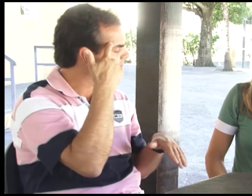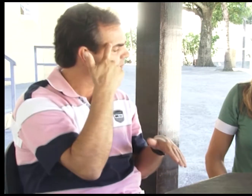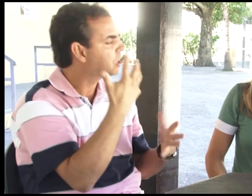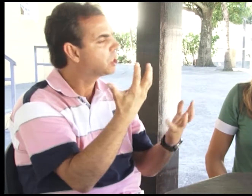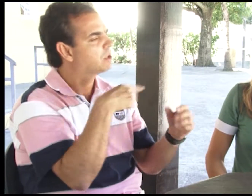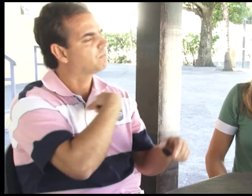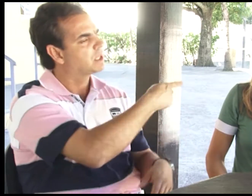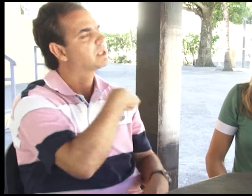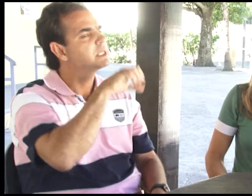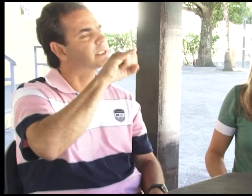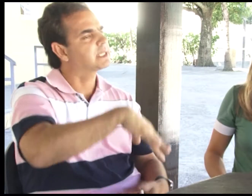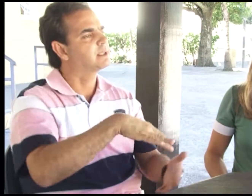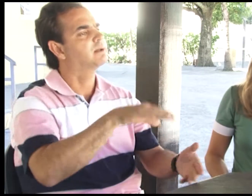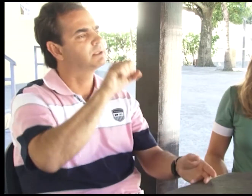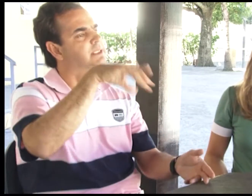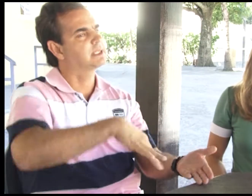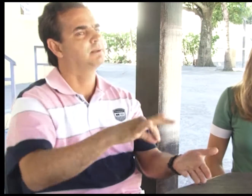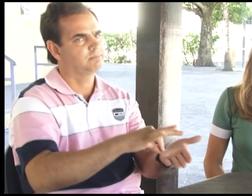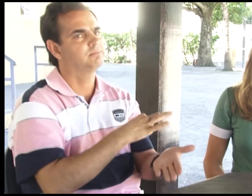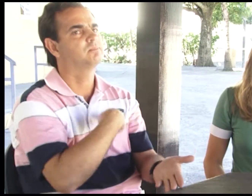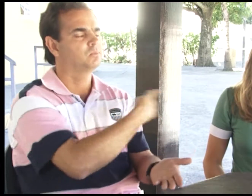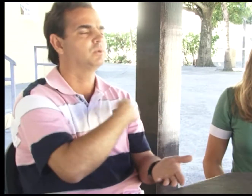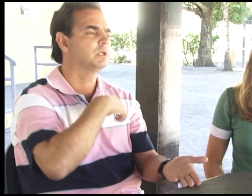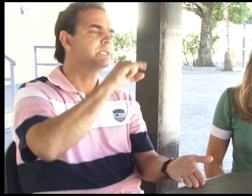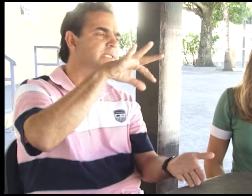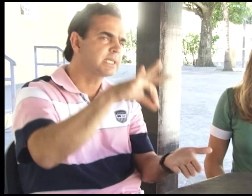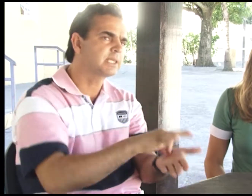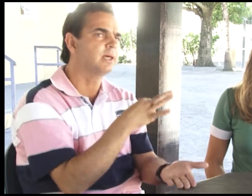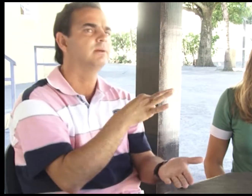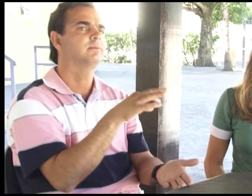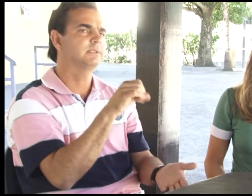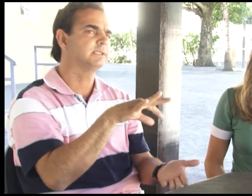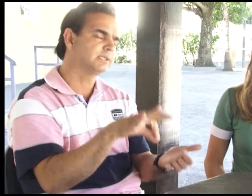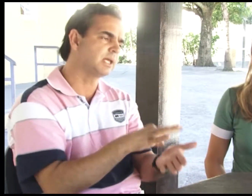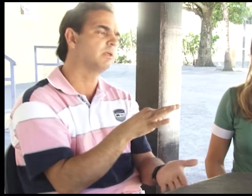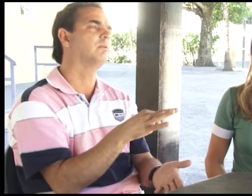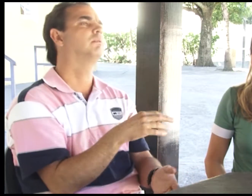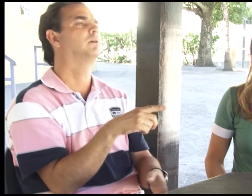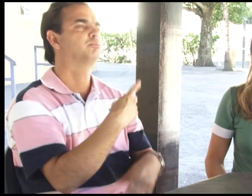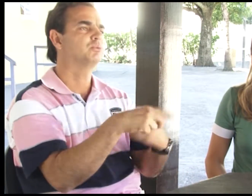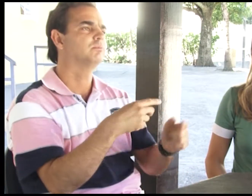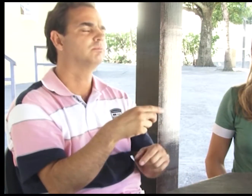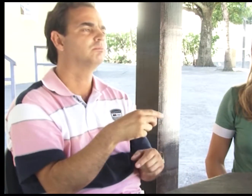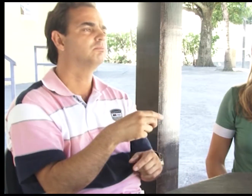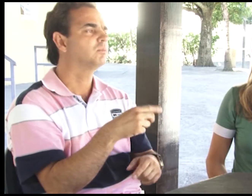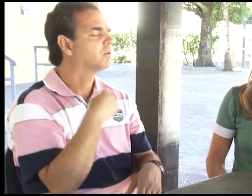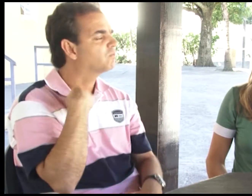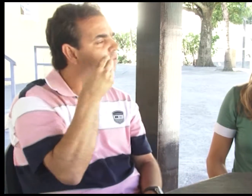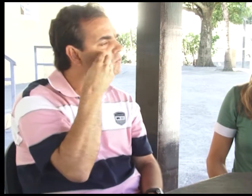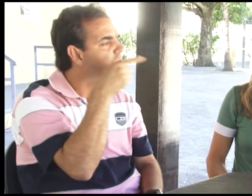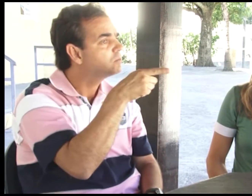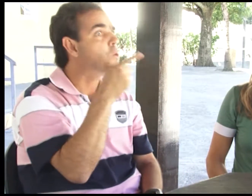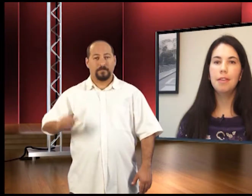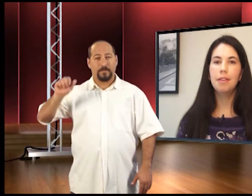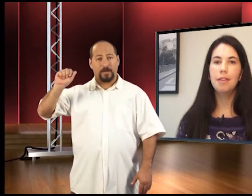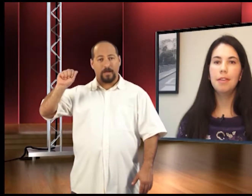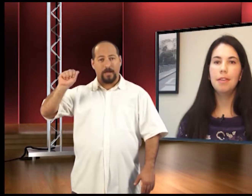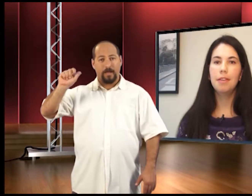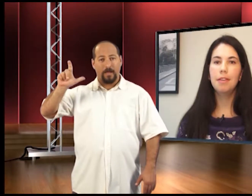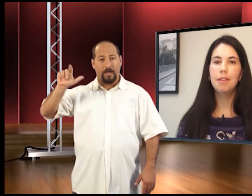E aí quando nós fomos lá, e aí resolvemos que iríamos optar então pelo